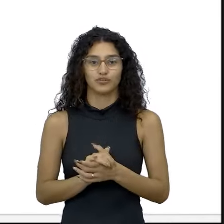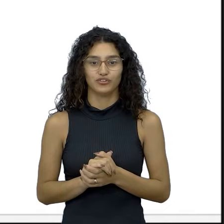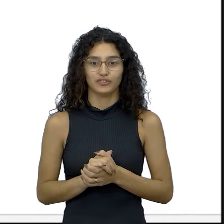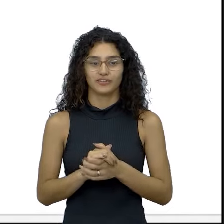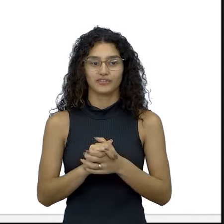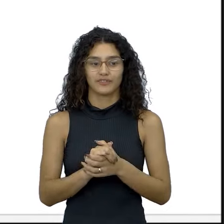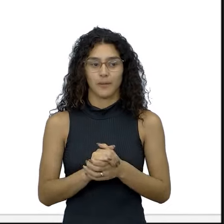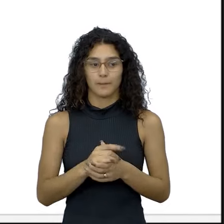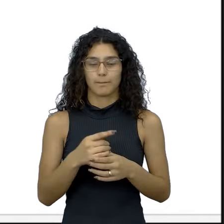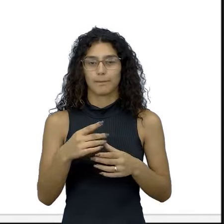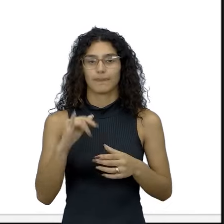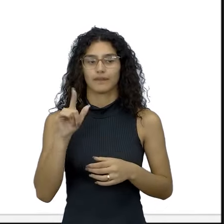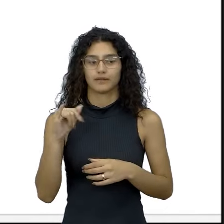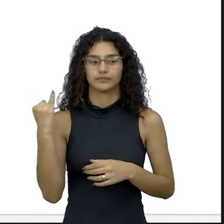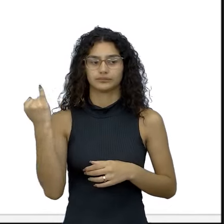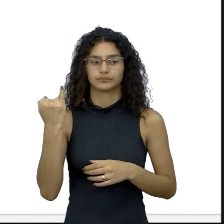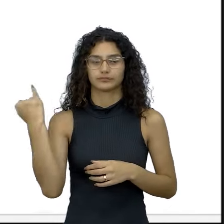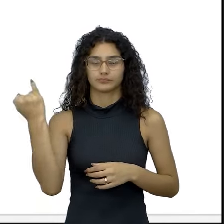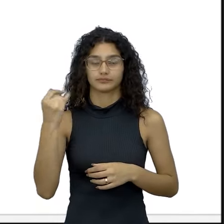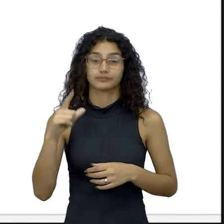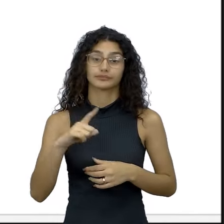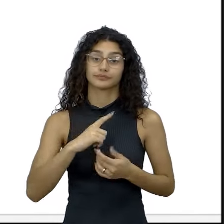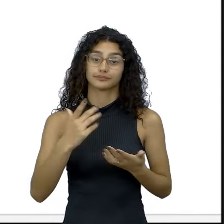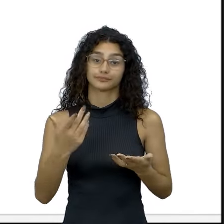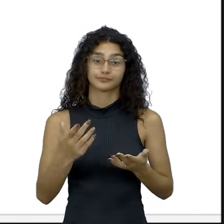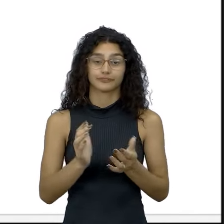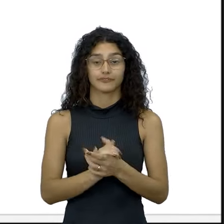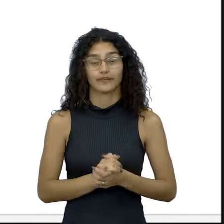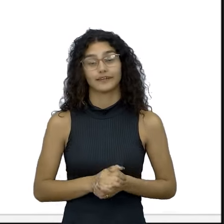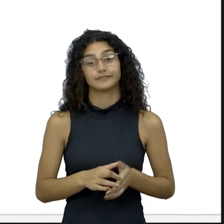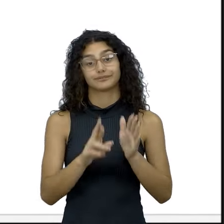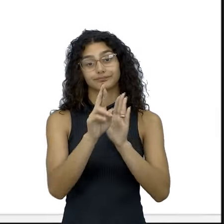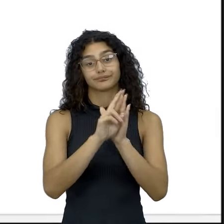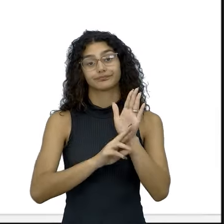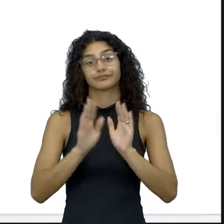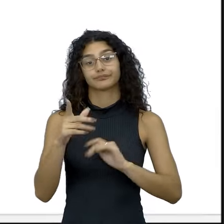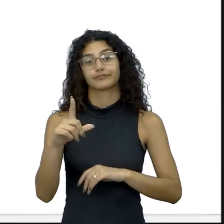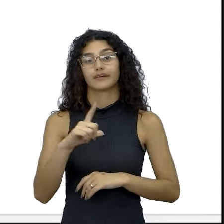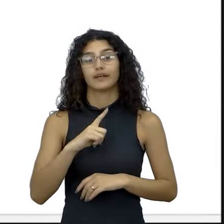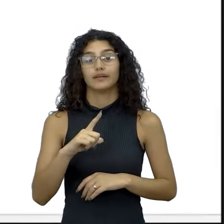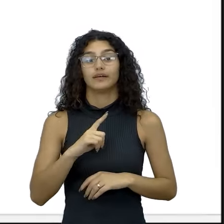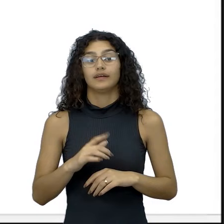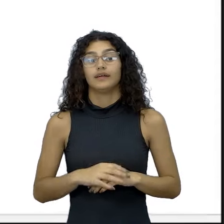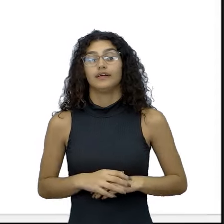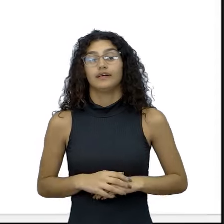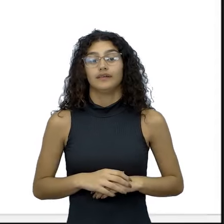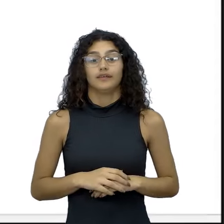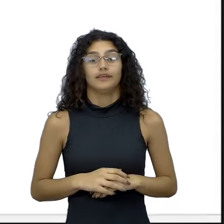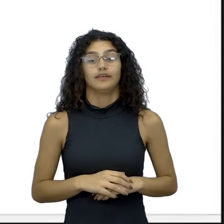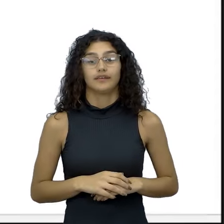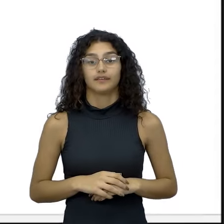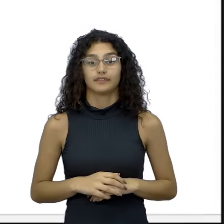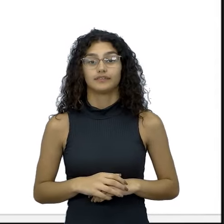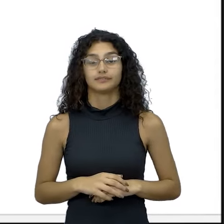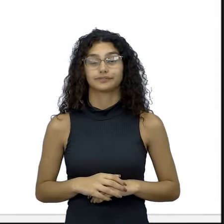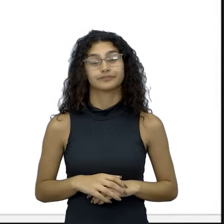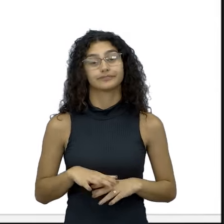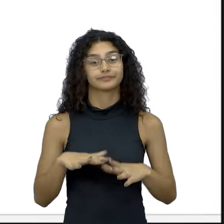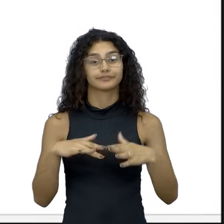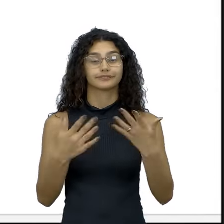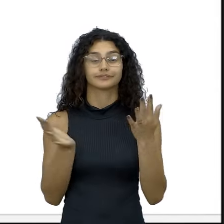buscamos aí compreender a importância do trabalho, né, com a leitura e a escrita, que ele seja feito integralmente. E